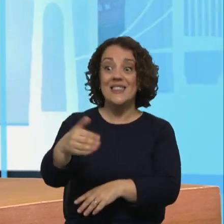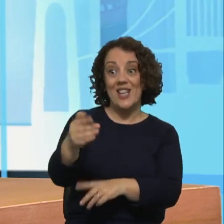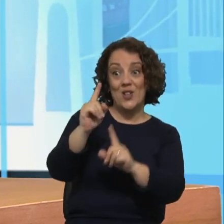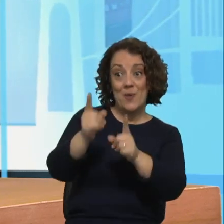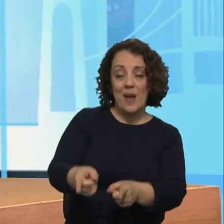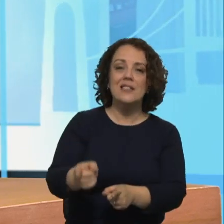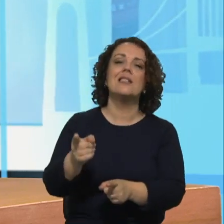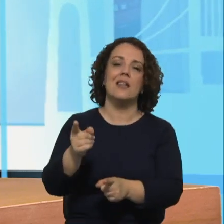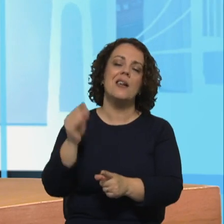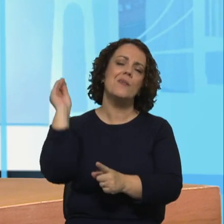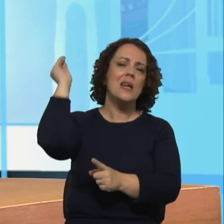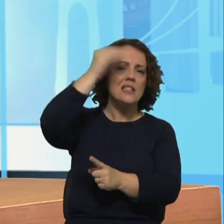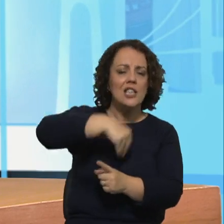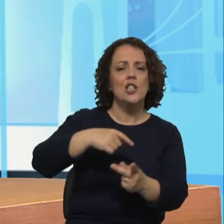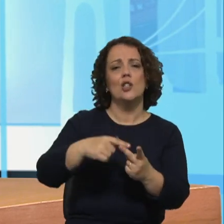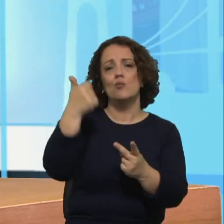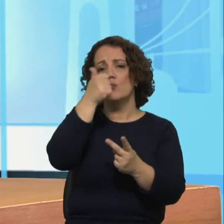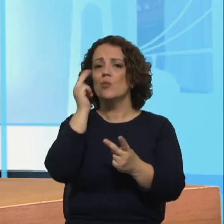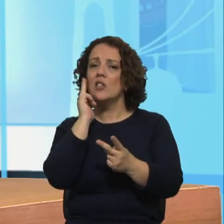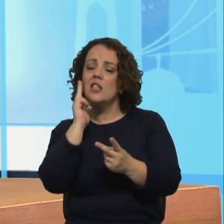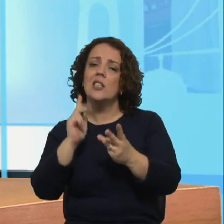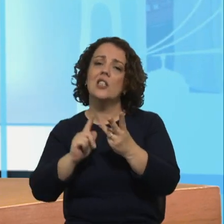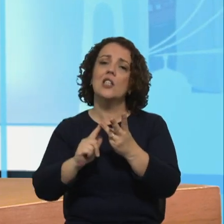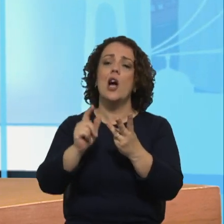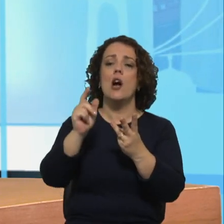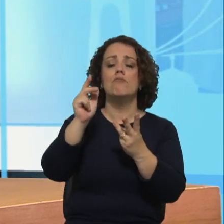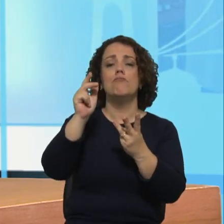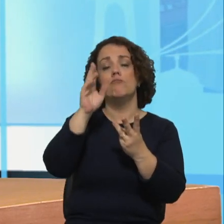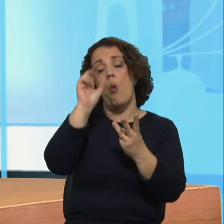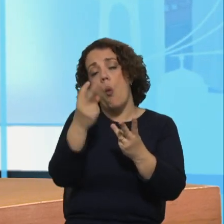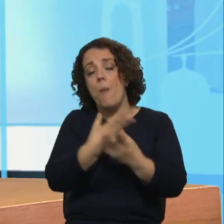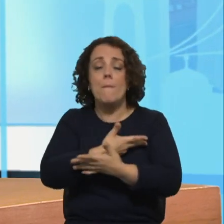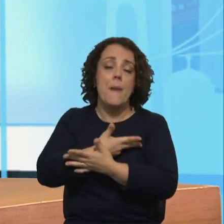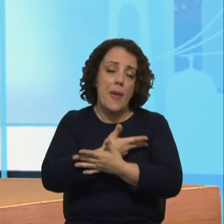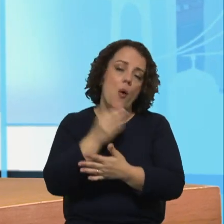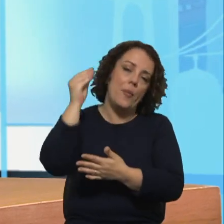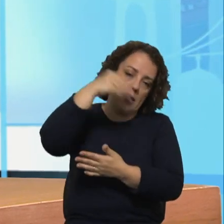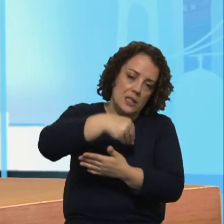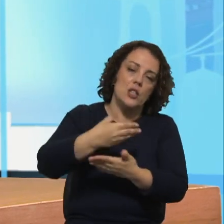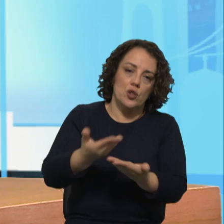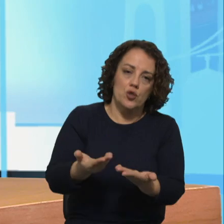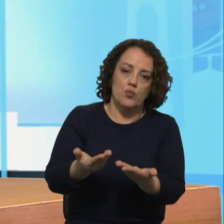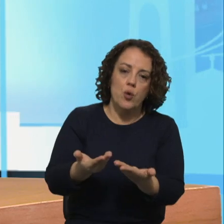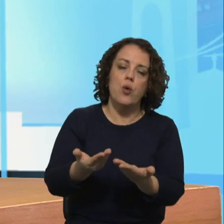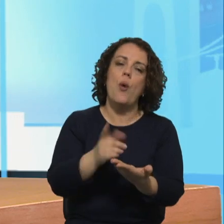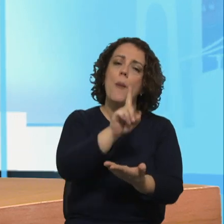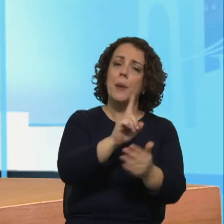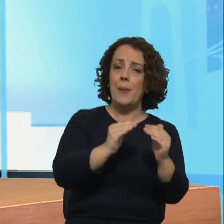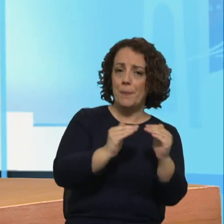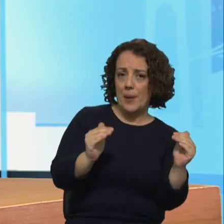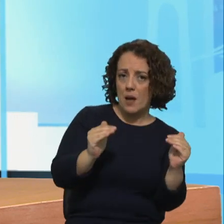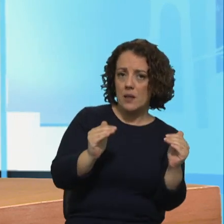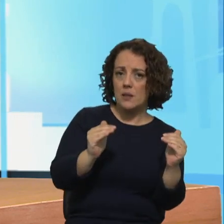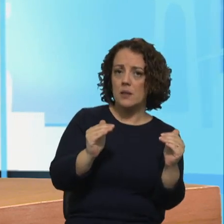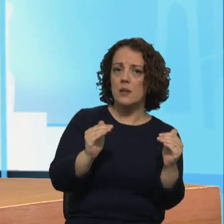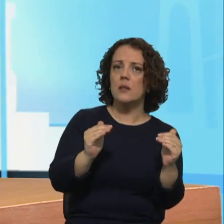batismo, crisma e eucaristia. Para os bebés, se os houver, o batismo naturalmente. E, portanto, seja a primeira parte com